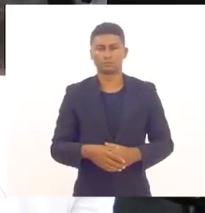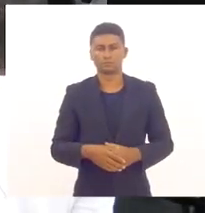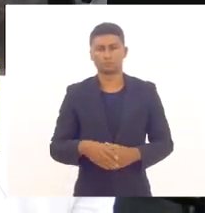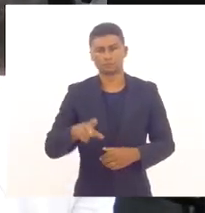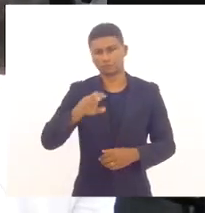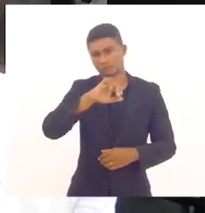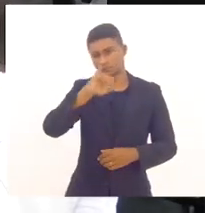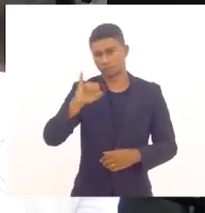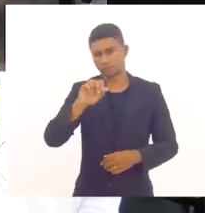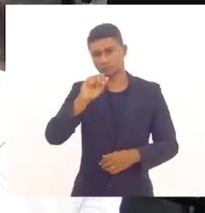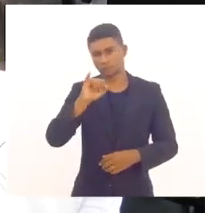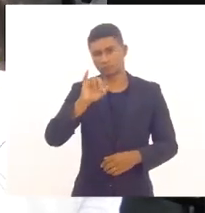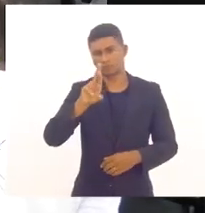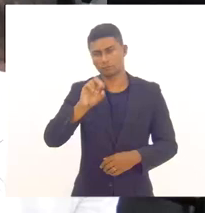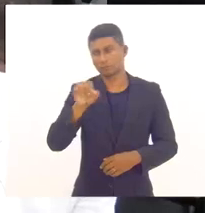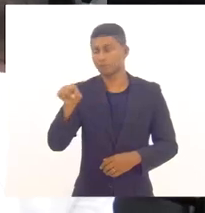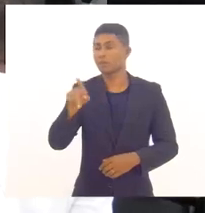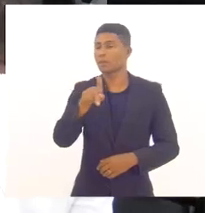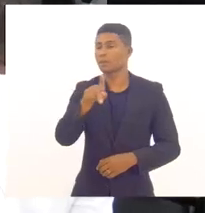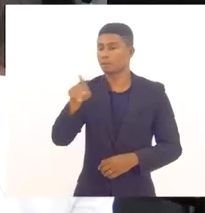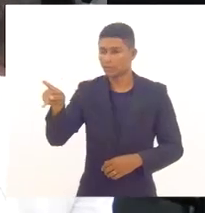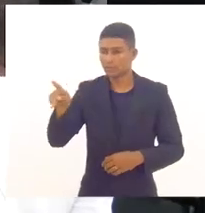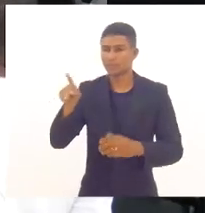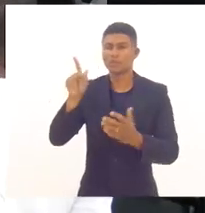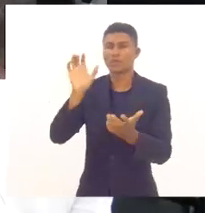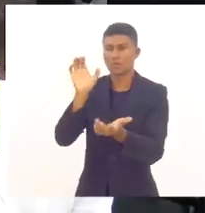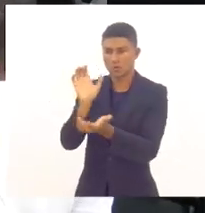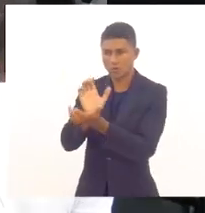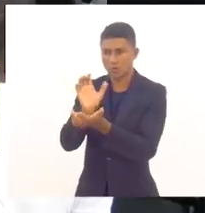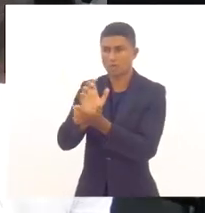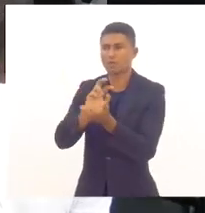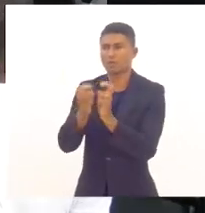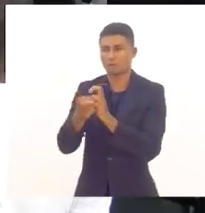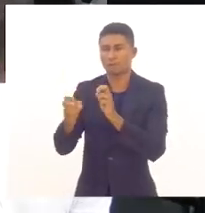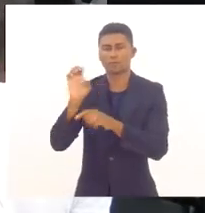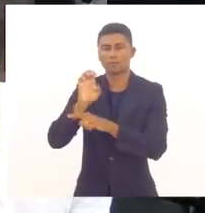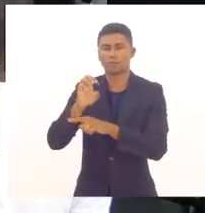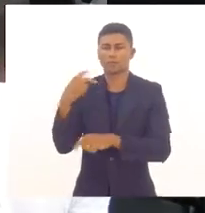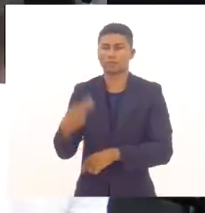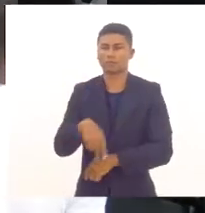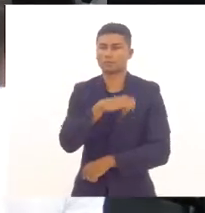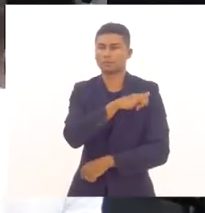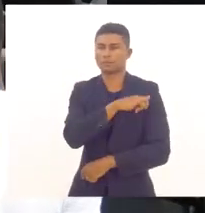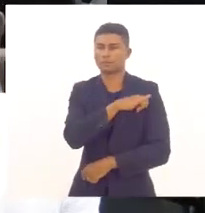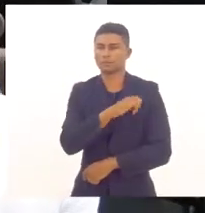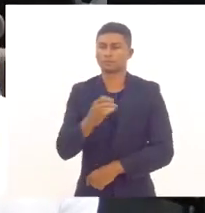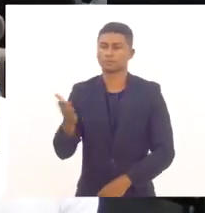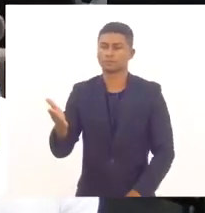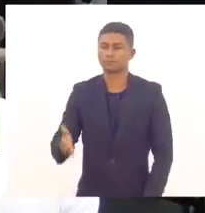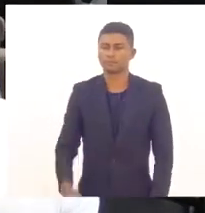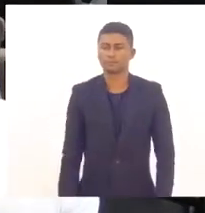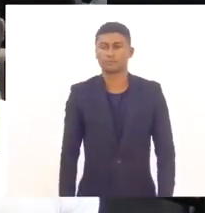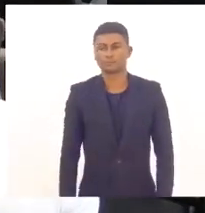Jairo Fernandes, presidente da Federação de Capoeira, Estado do Rio de Janeiro.